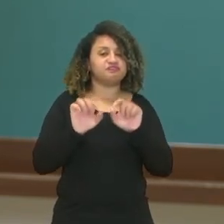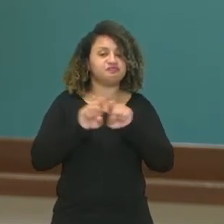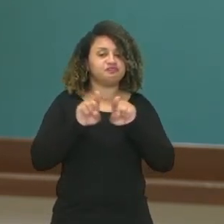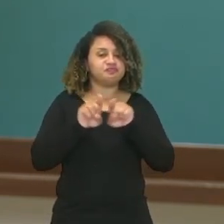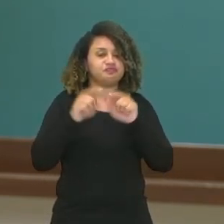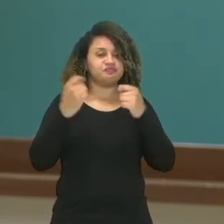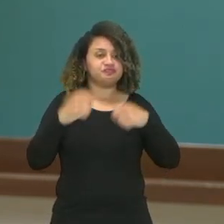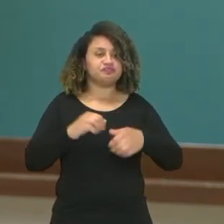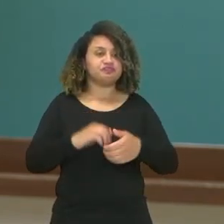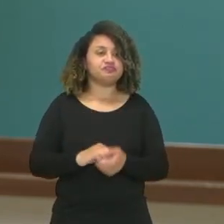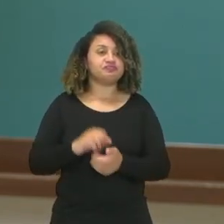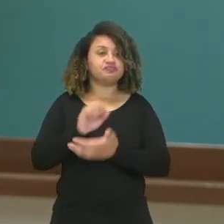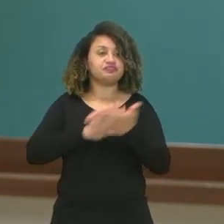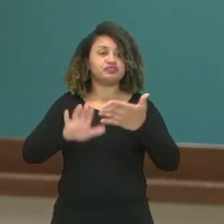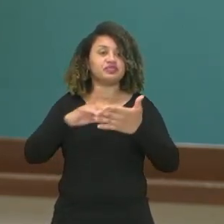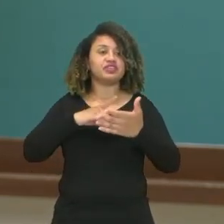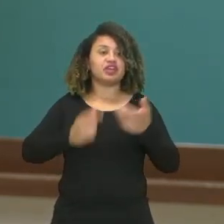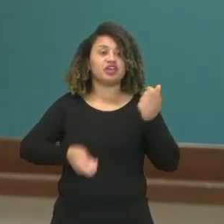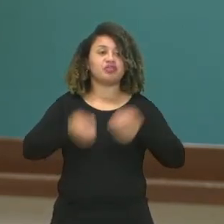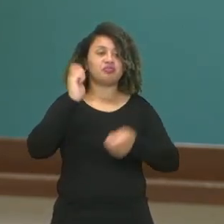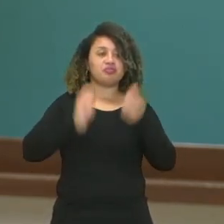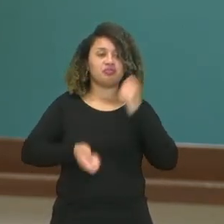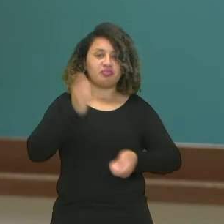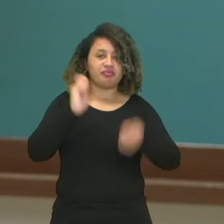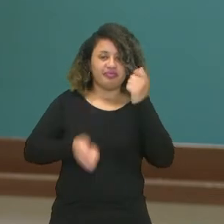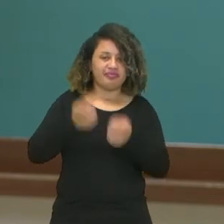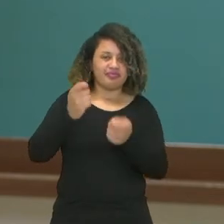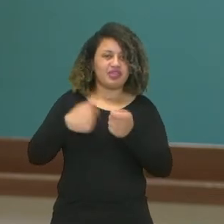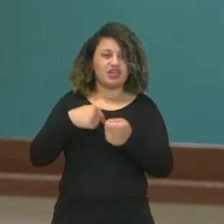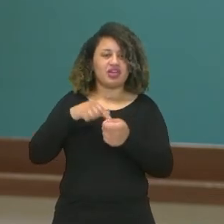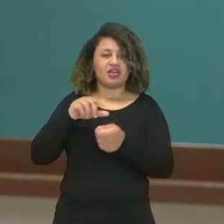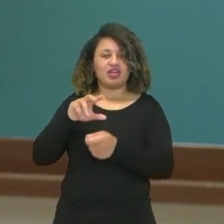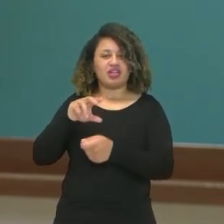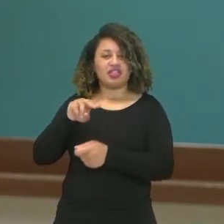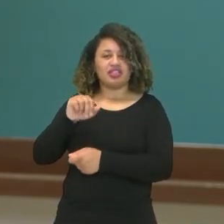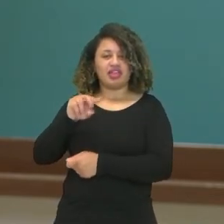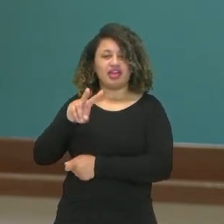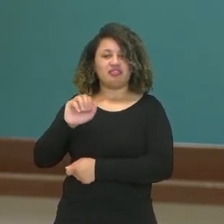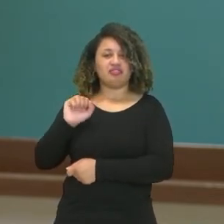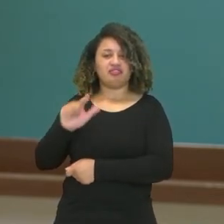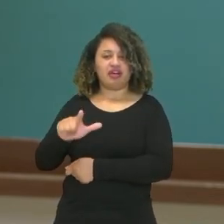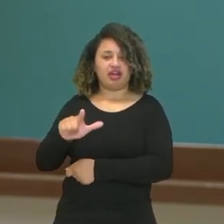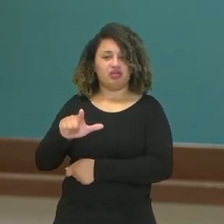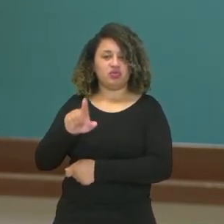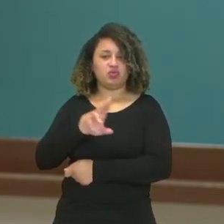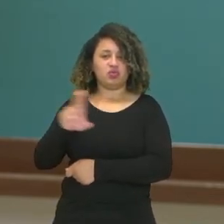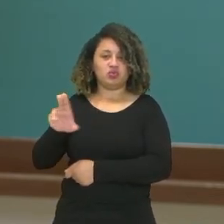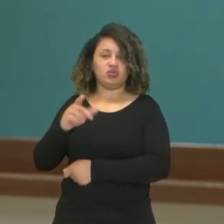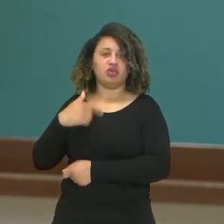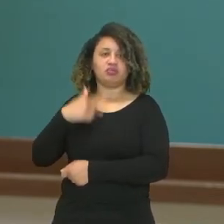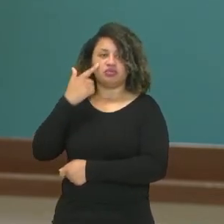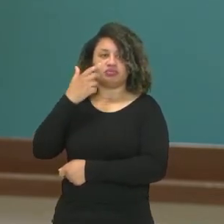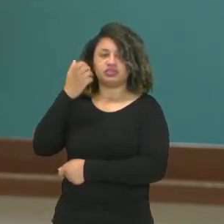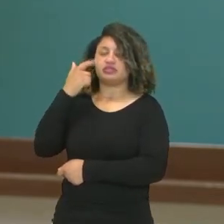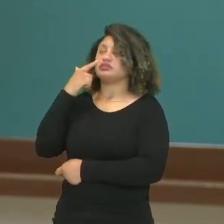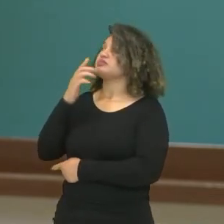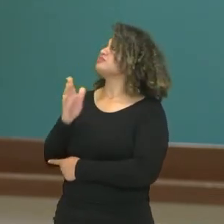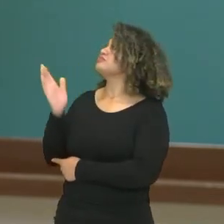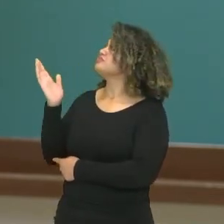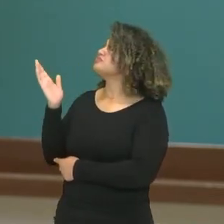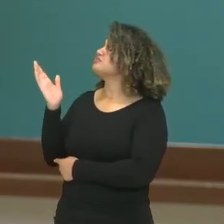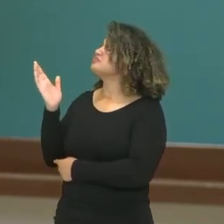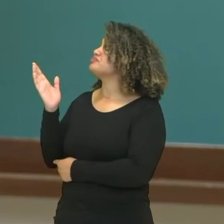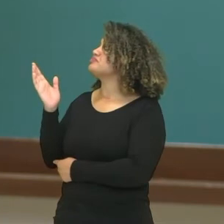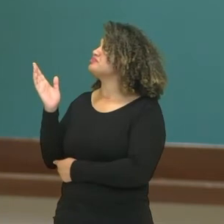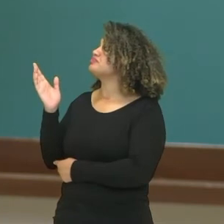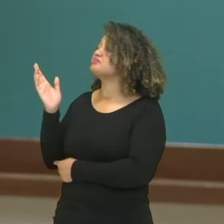Aqui na imagem a gente está com uma corda naval, tá? A gente chama essa corda de corda naval. A gente utiliza ela porque ela é bem pesada